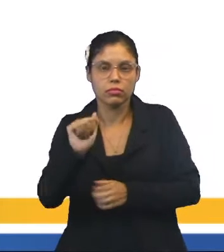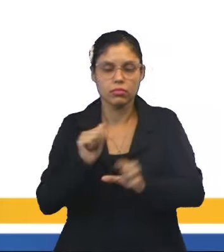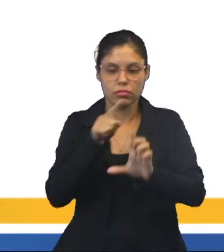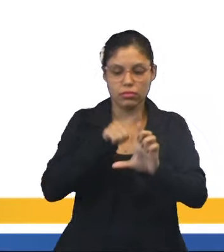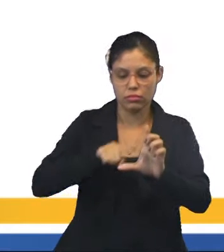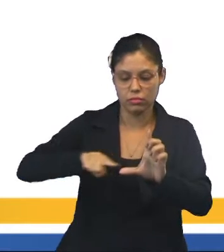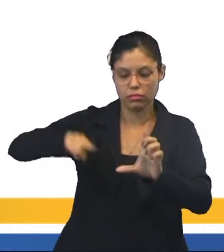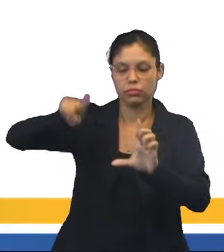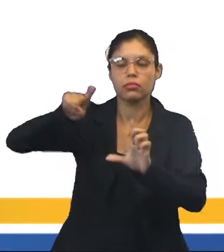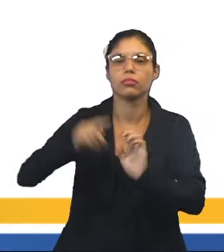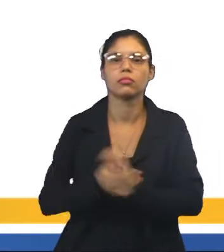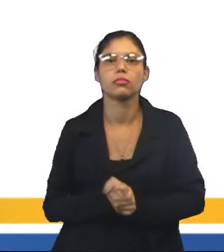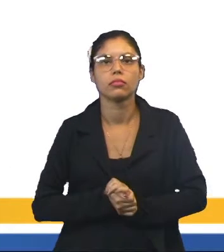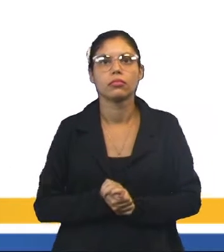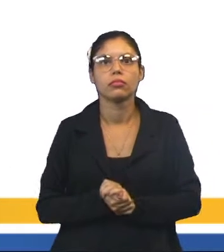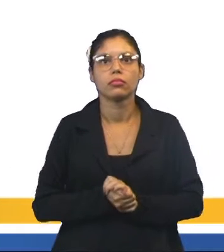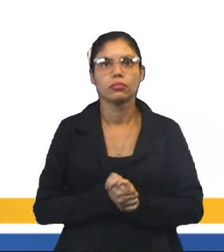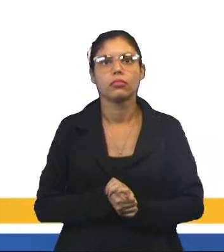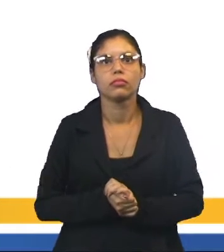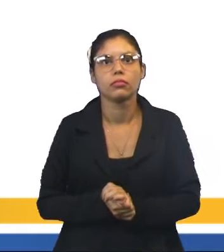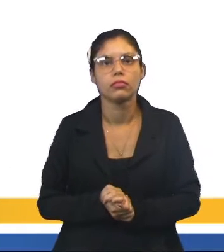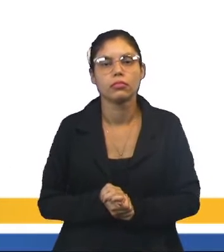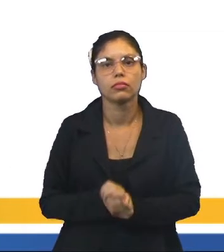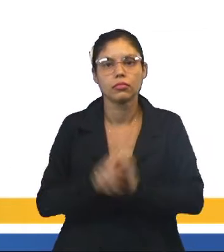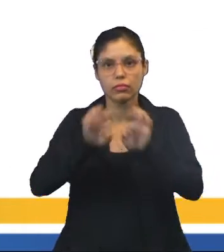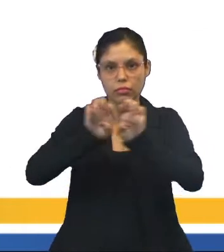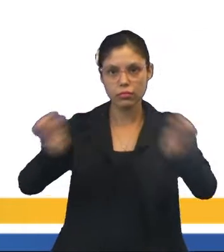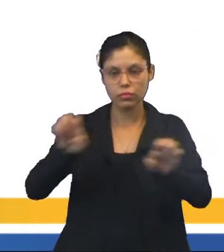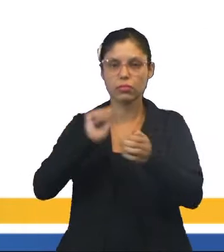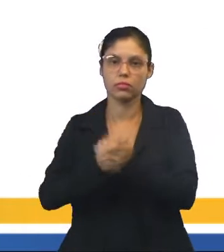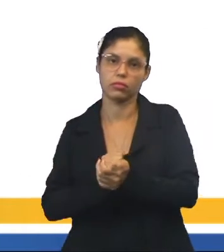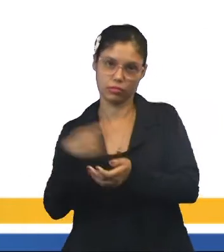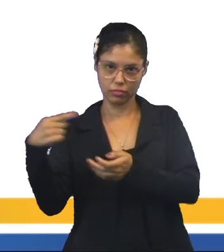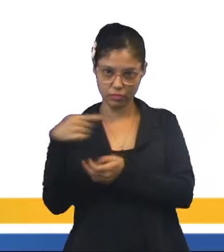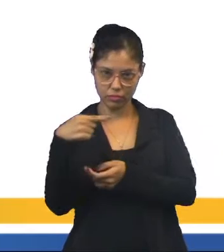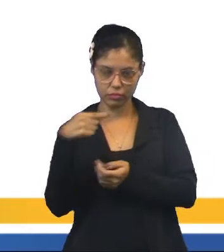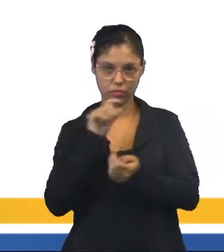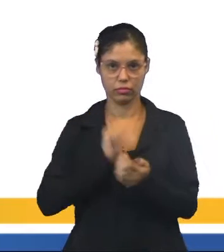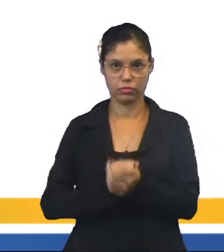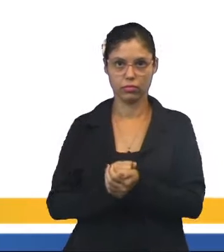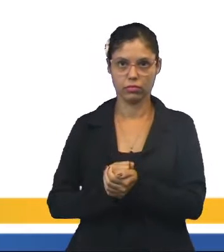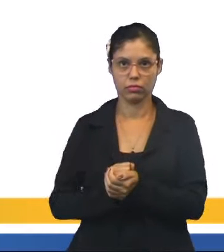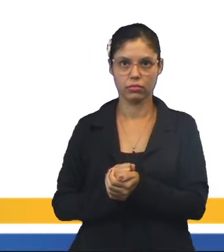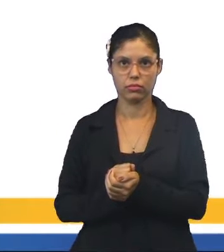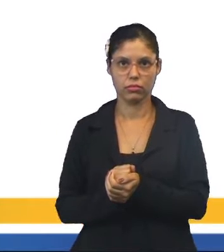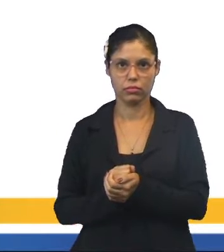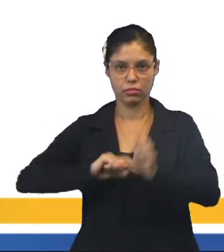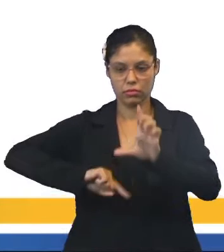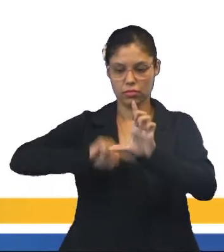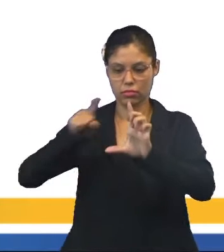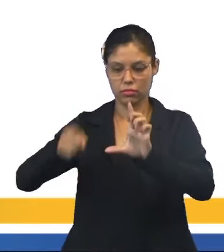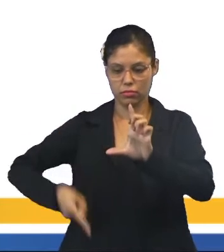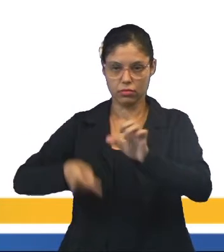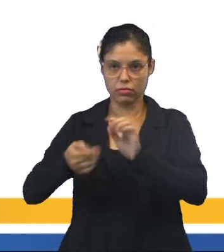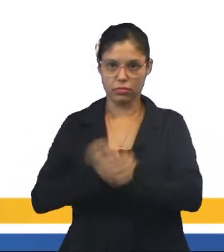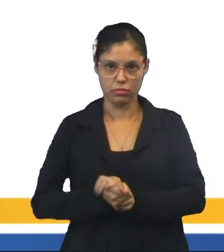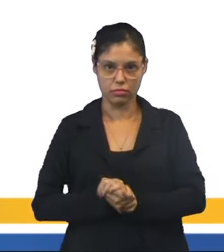E quando, tá, a minha equação é negativa, então a minha parábola vai ser para